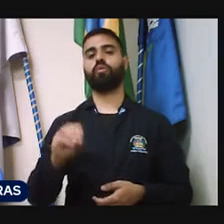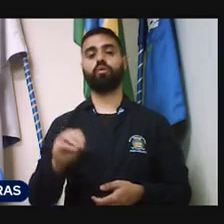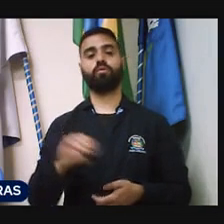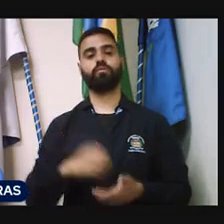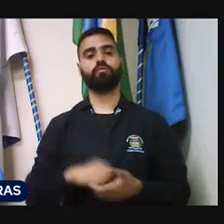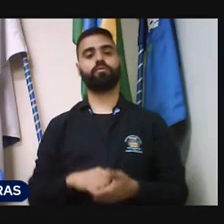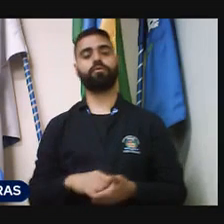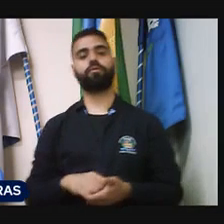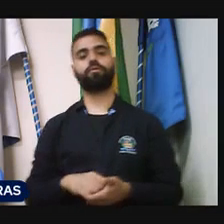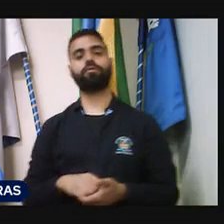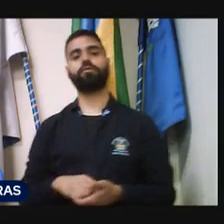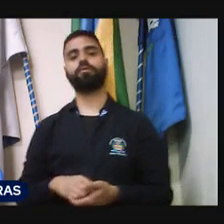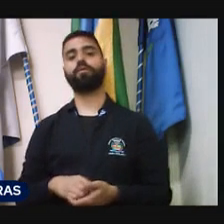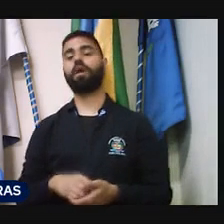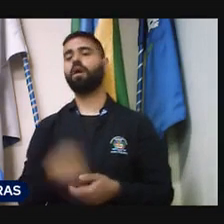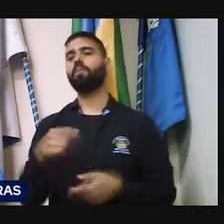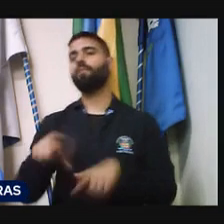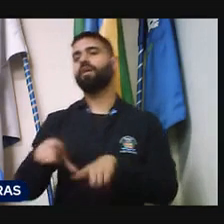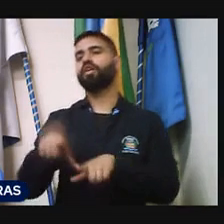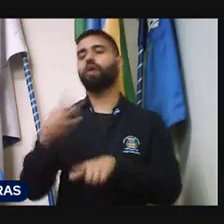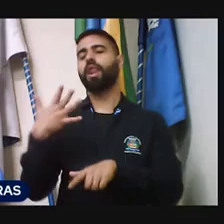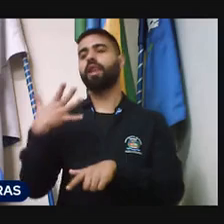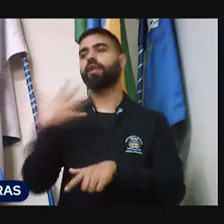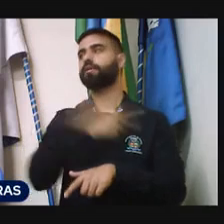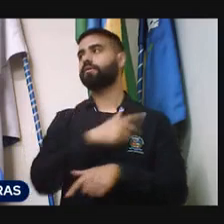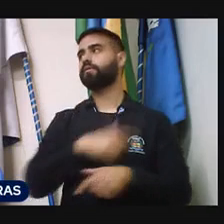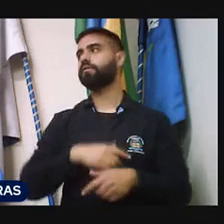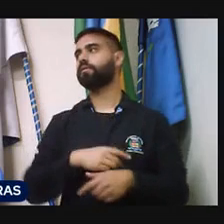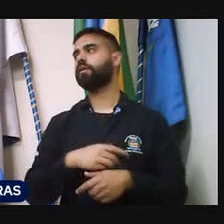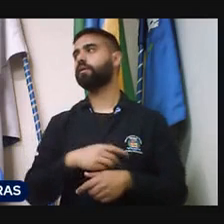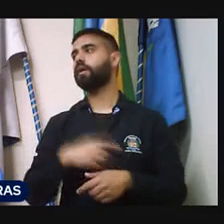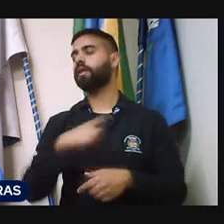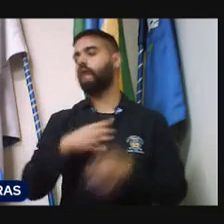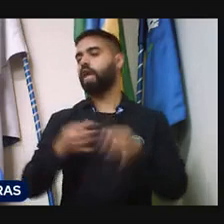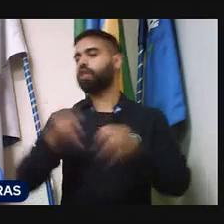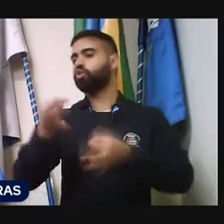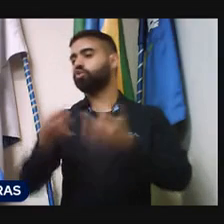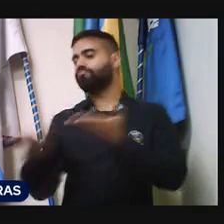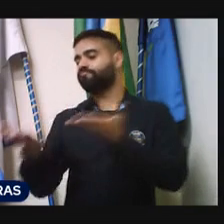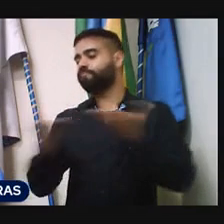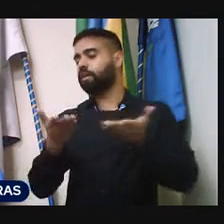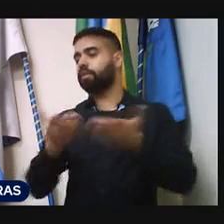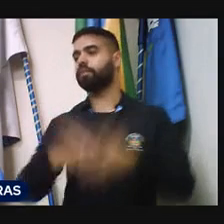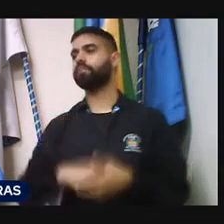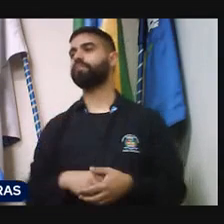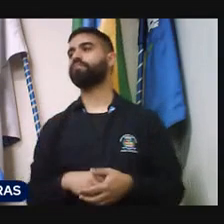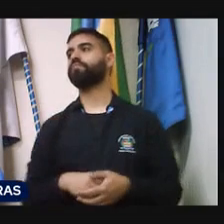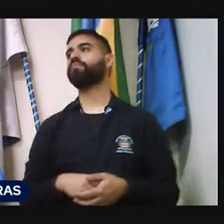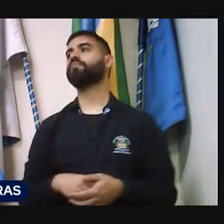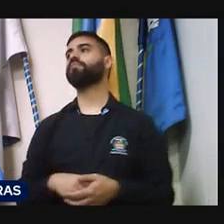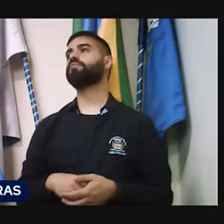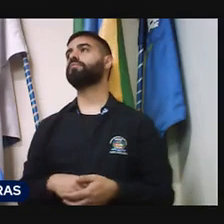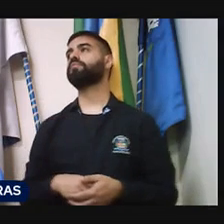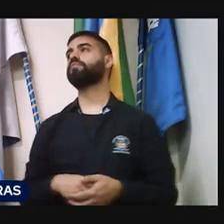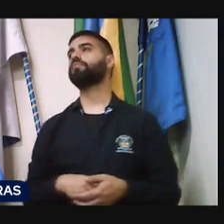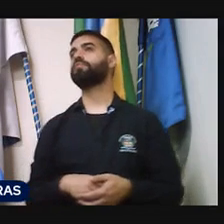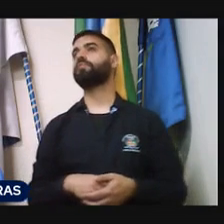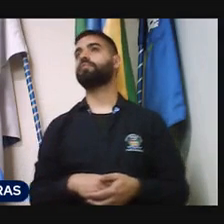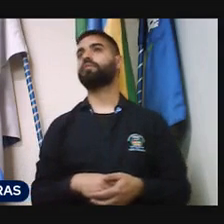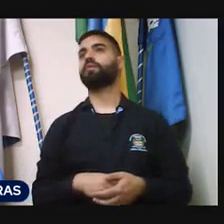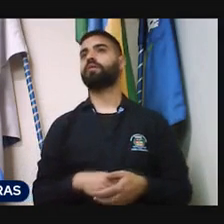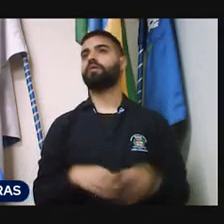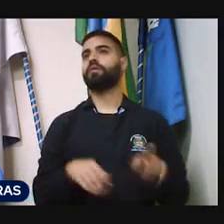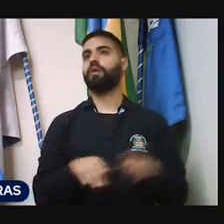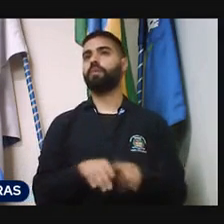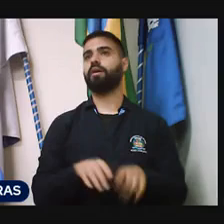profissão deles essa escolha tão linda que é trazer a justiça aí para gente o sensor do ranking